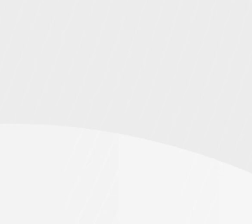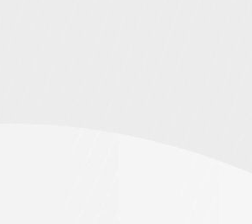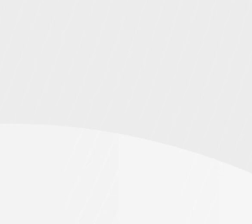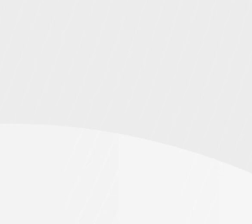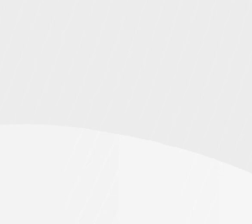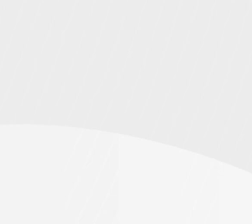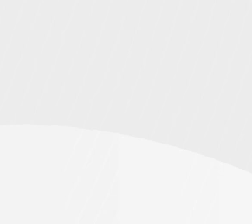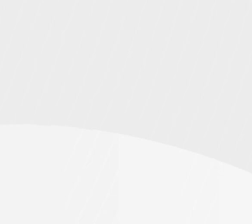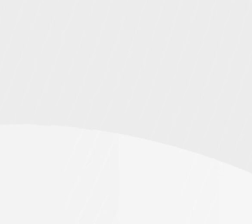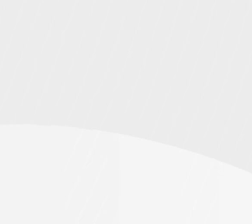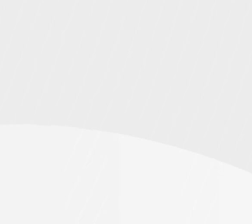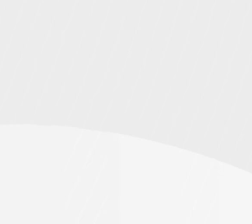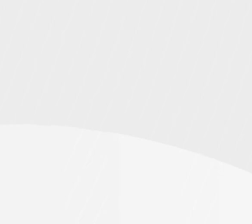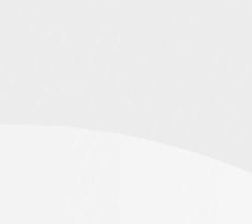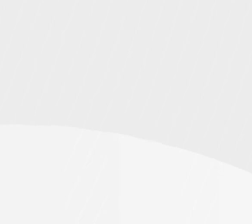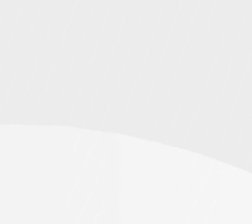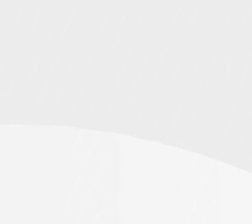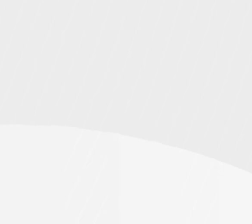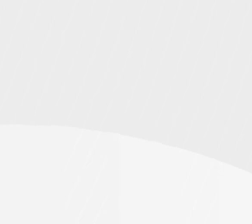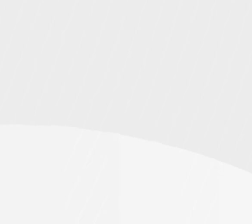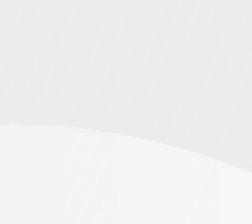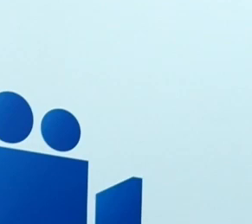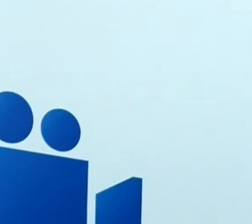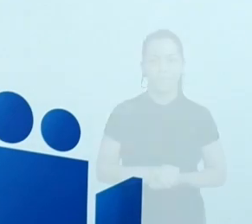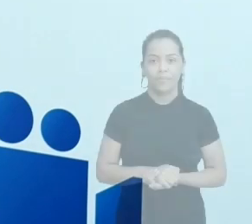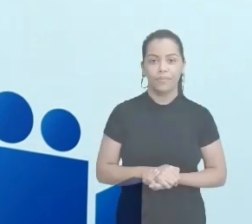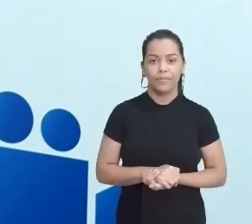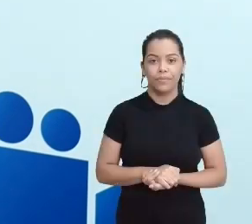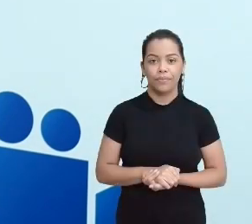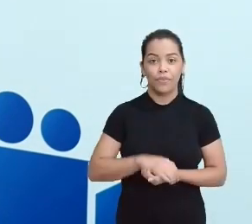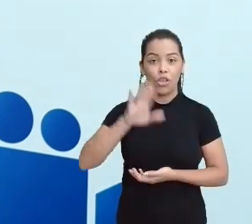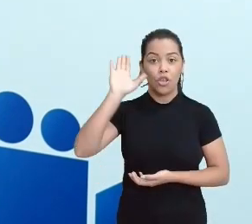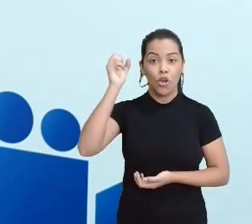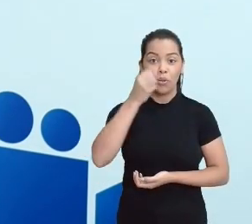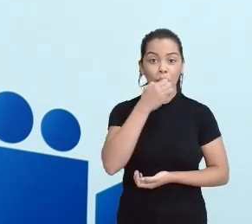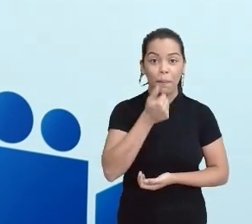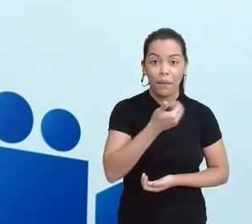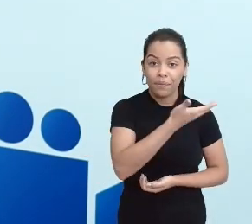Olá, tudo bem com vocês?